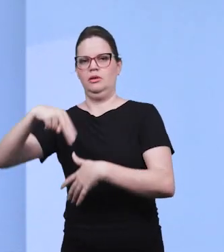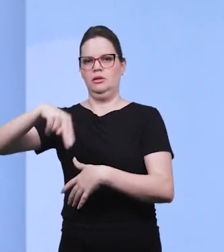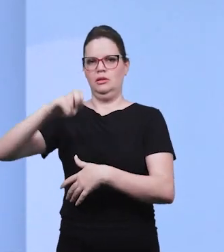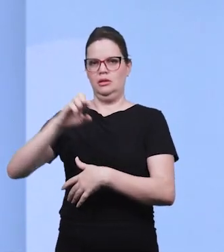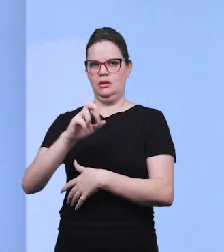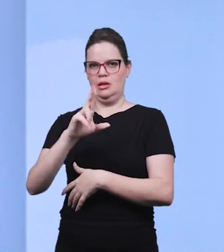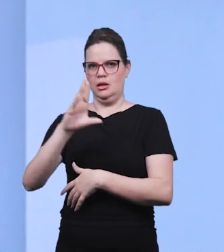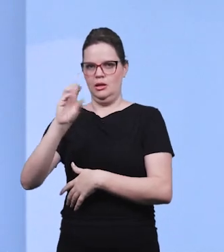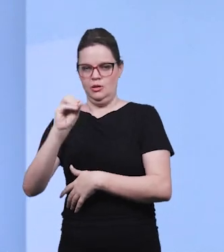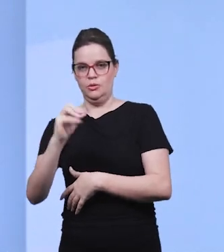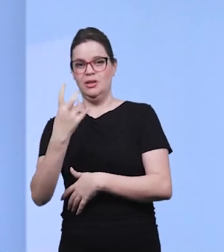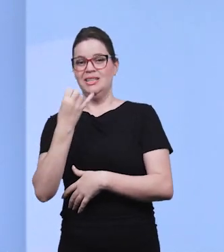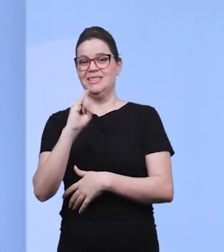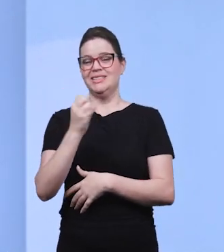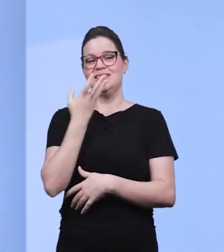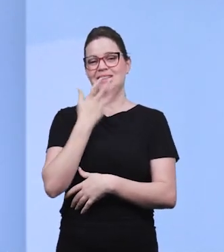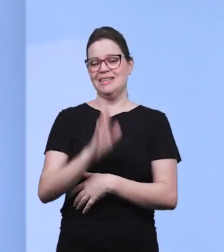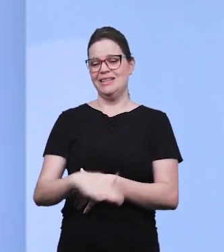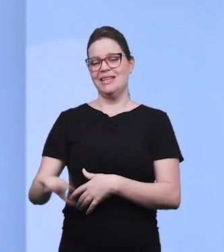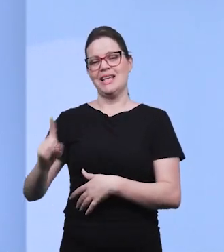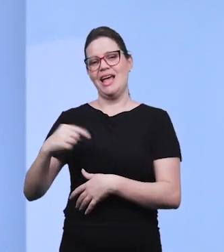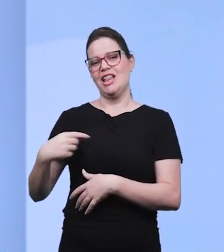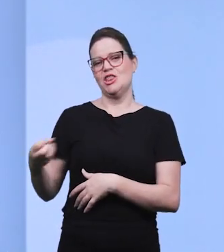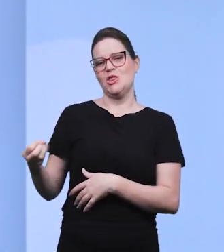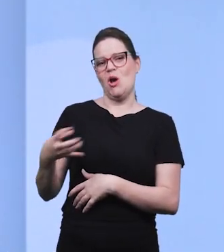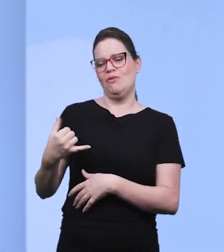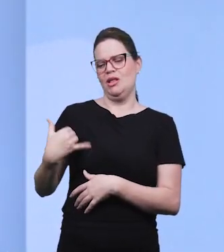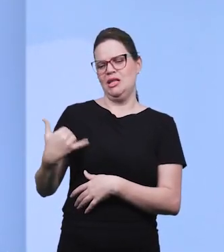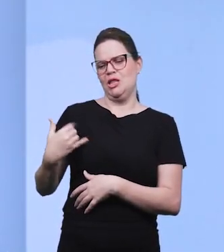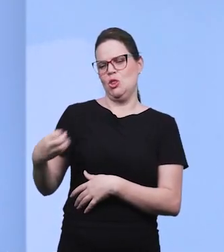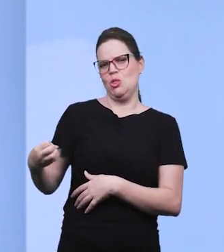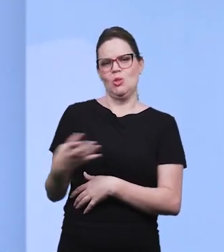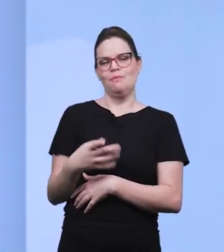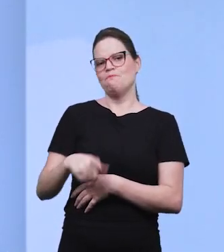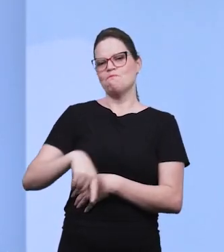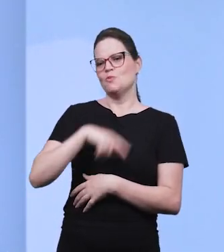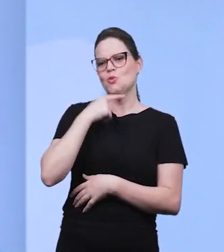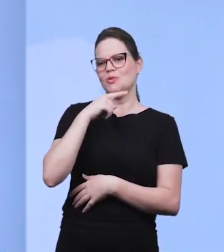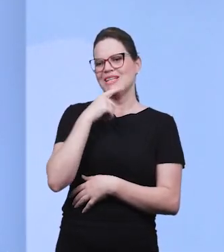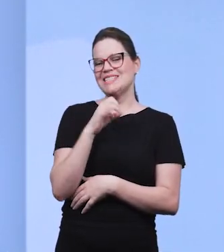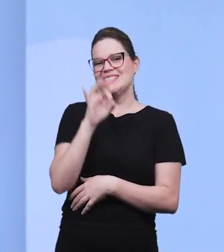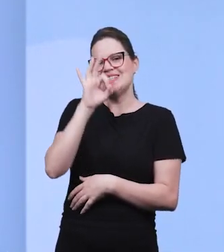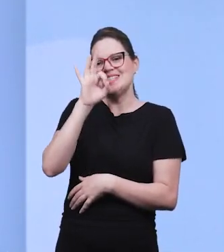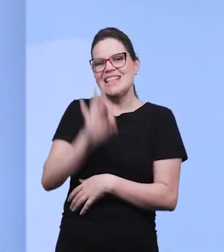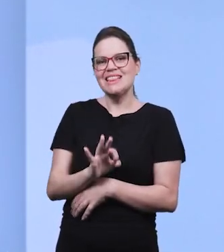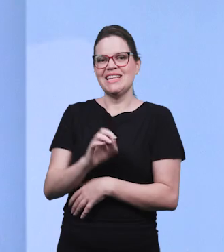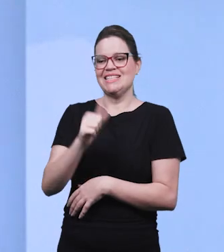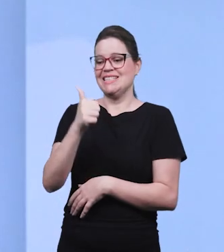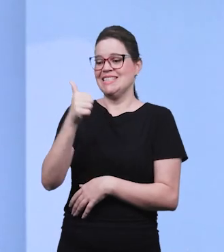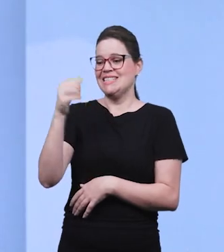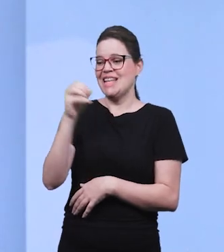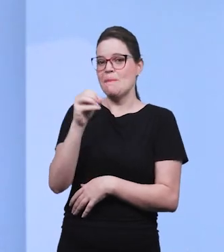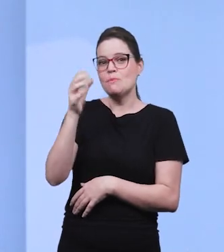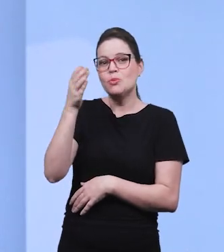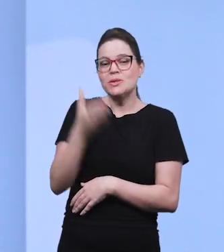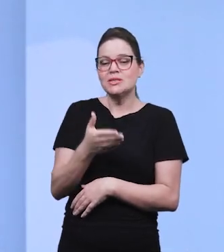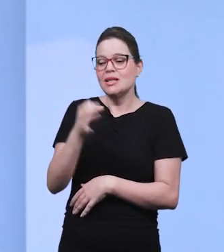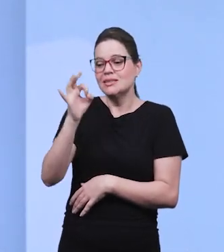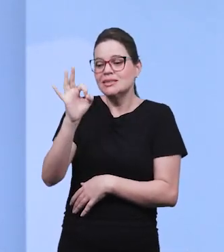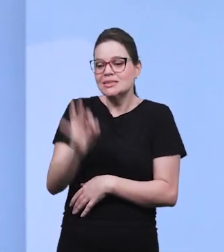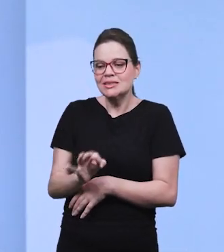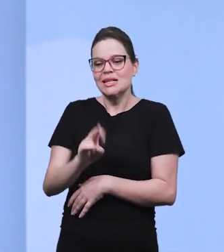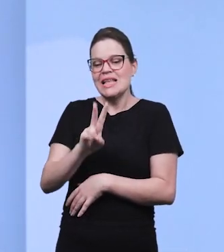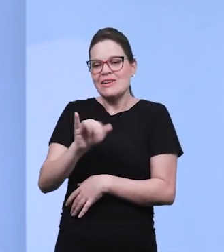criança às vezes for muito nova, em alguns momentos não é possível fechar 100% um diagnóstico, mas a gente tem um